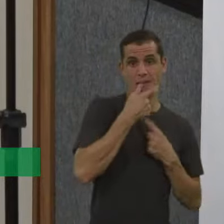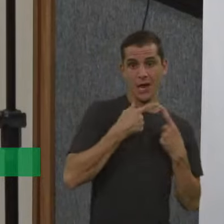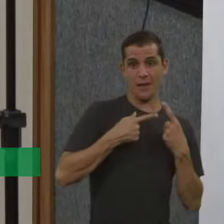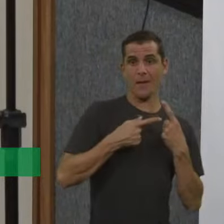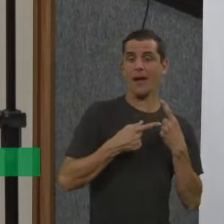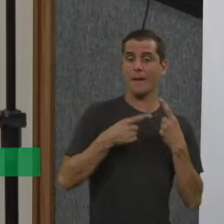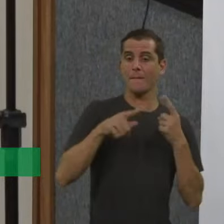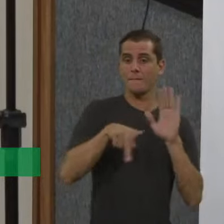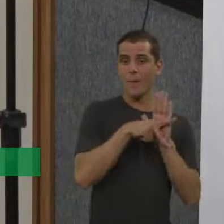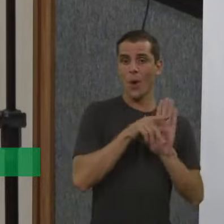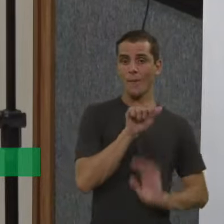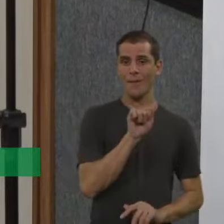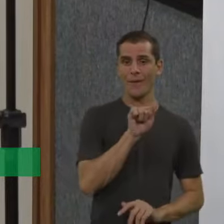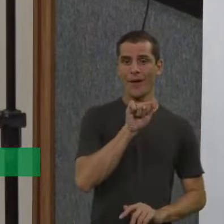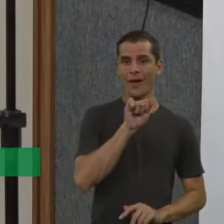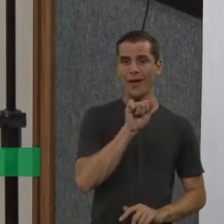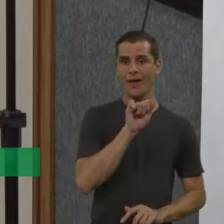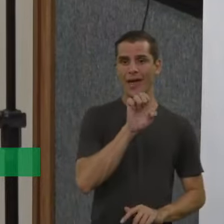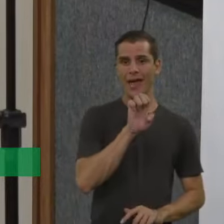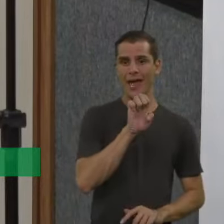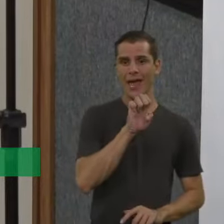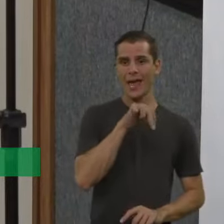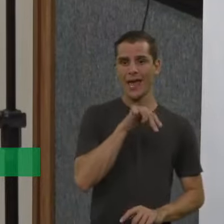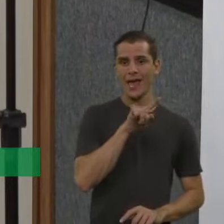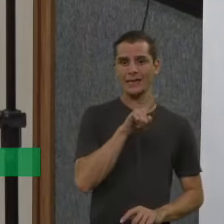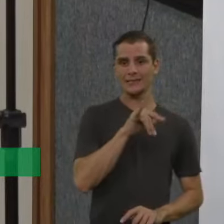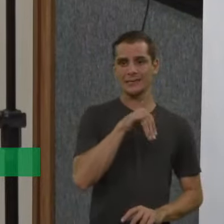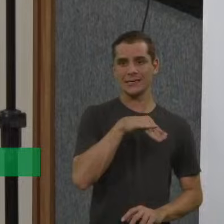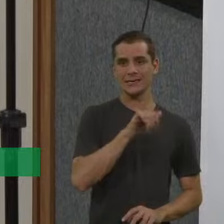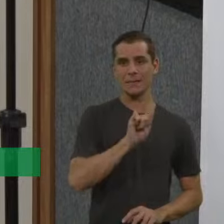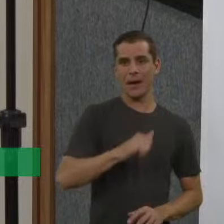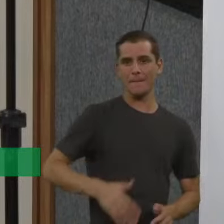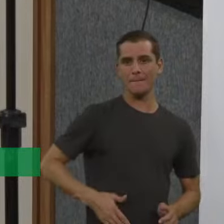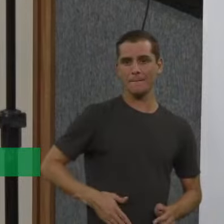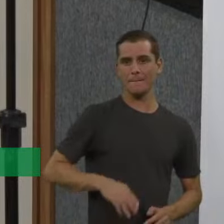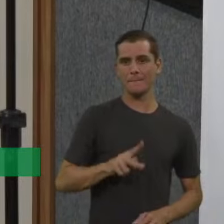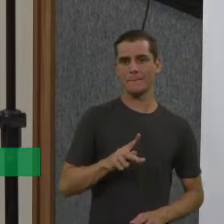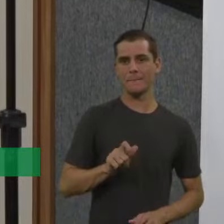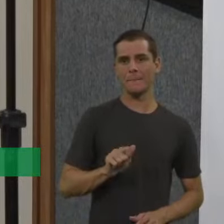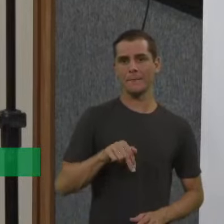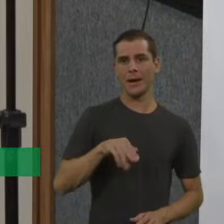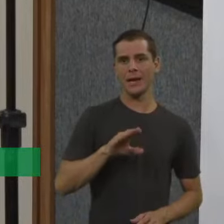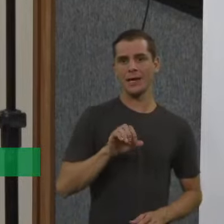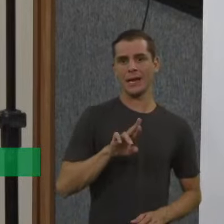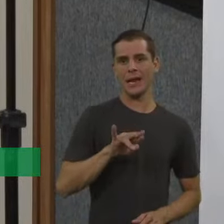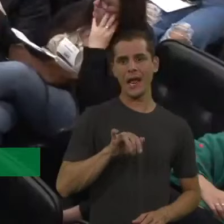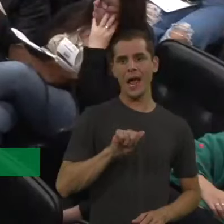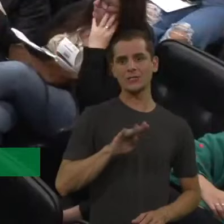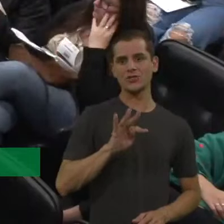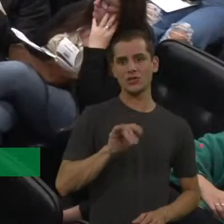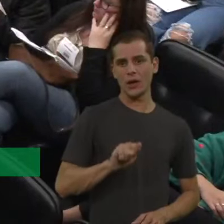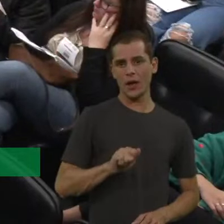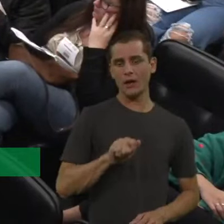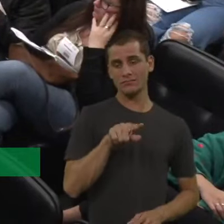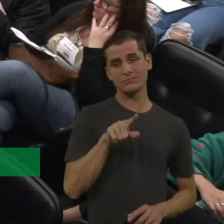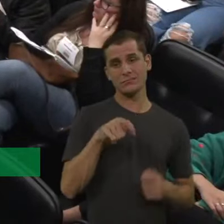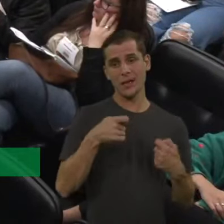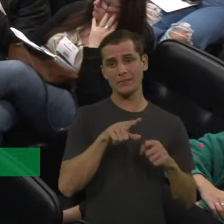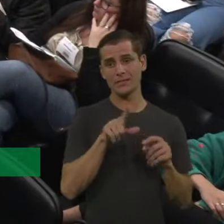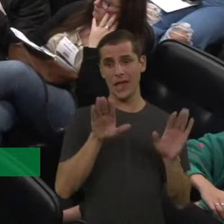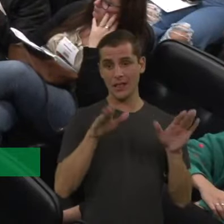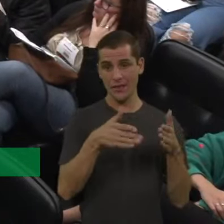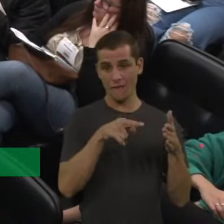nutrientes. Então, é um dia inteiro de tratamento. Só que é um tratamento que não é limitado apenas ao paciente, é um tratamento